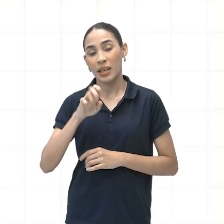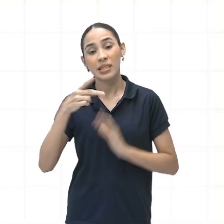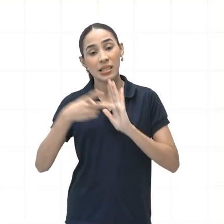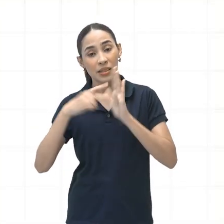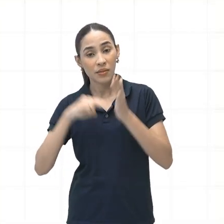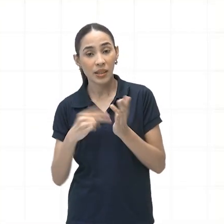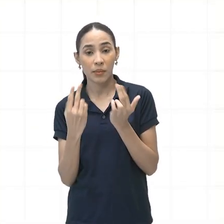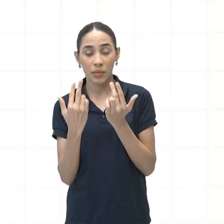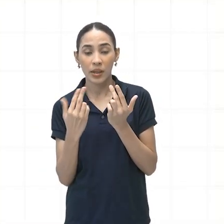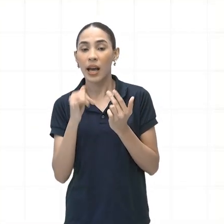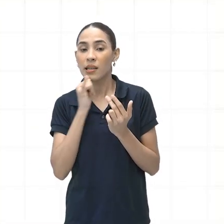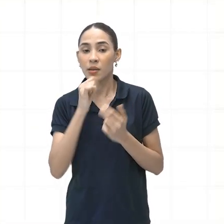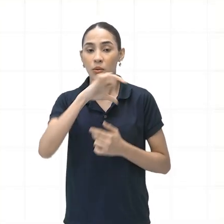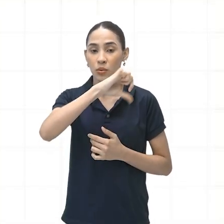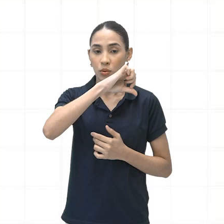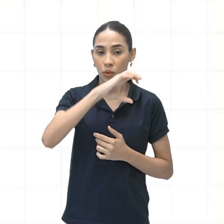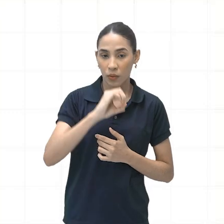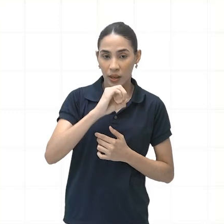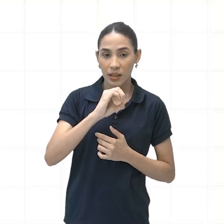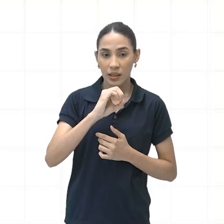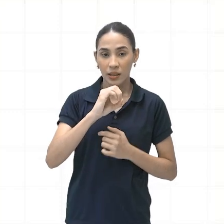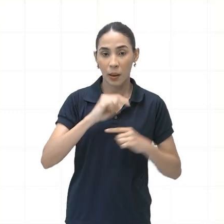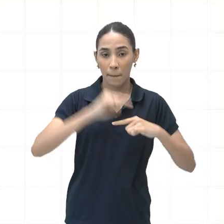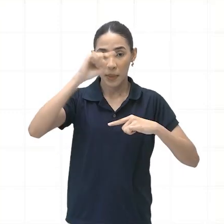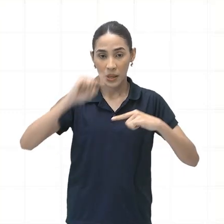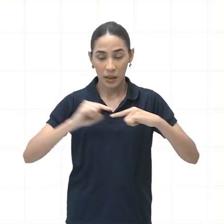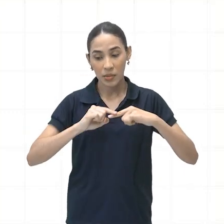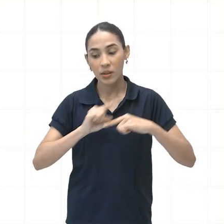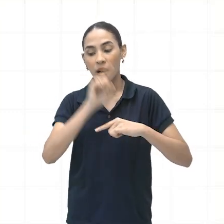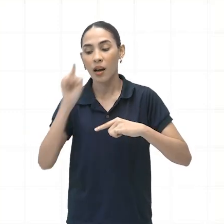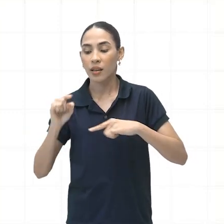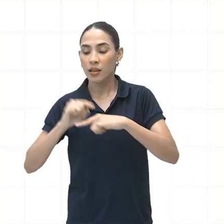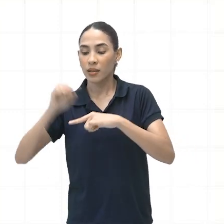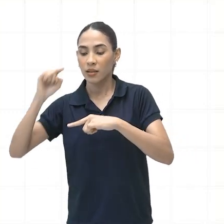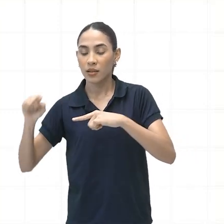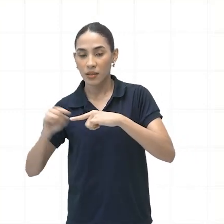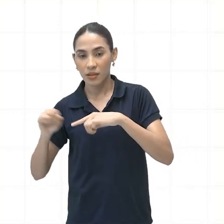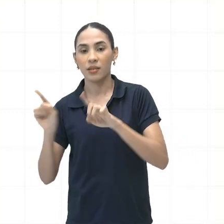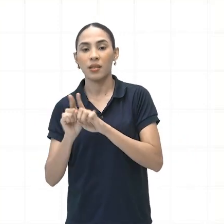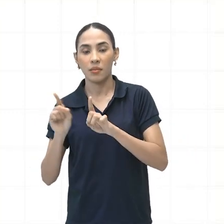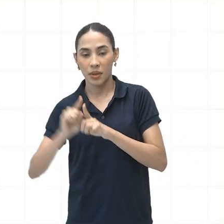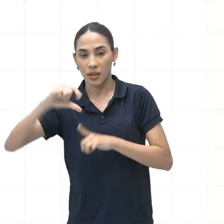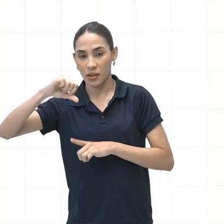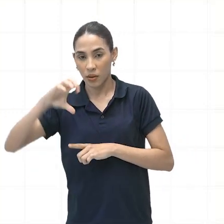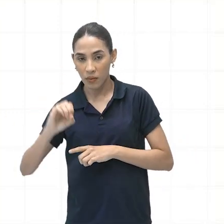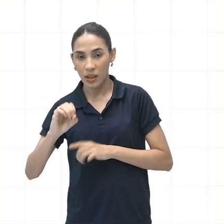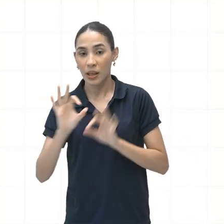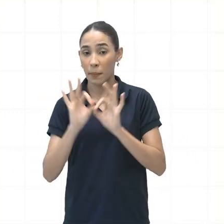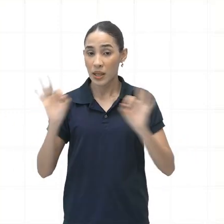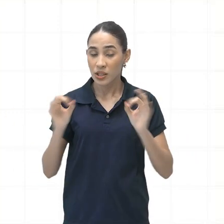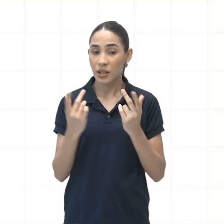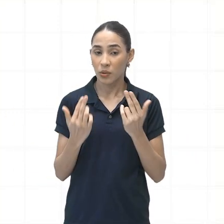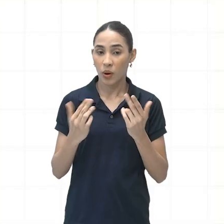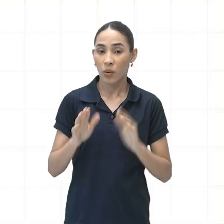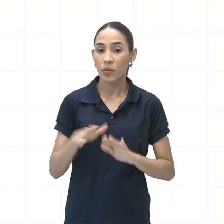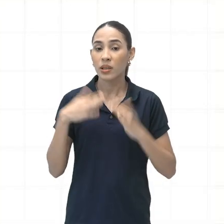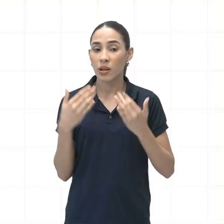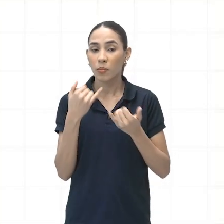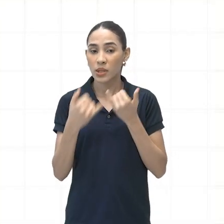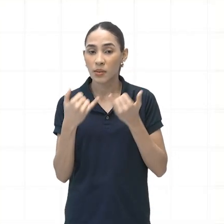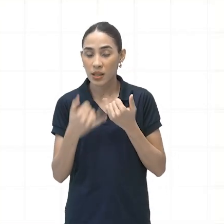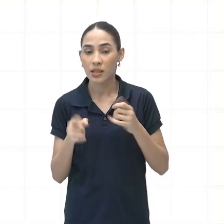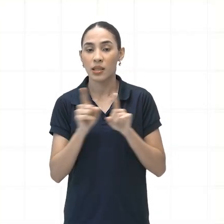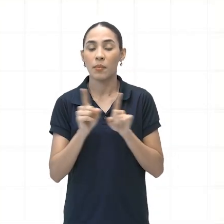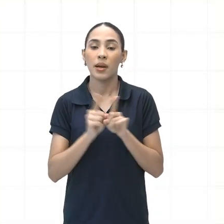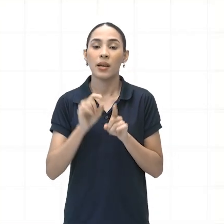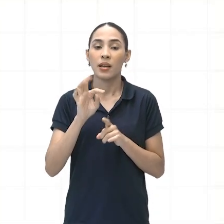mede 90 graus, o outro também mede 90 graus. Então, eles são congruentes, porque eles têm a mesma medida. Então, pela semelhança,